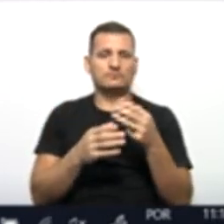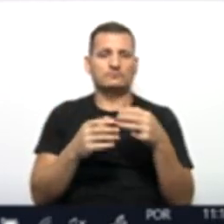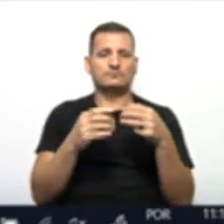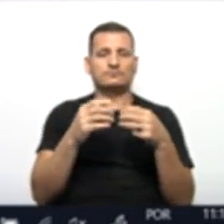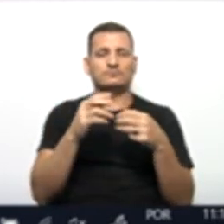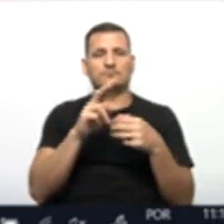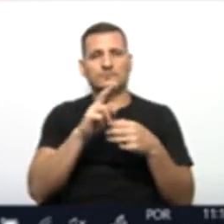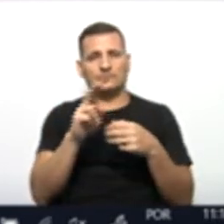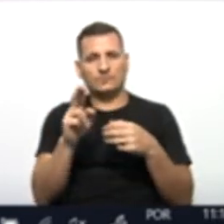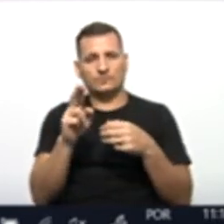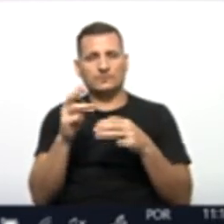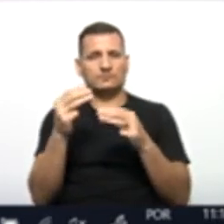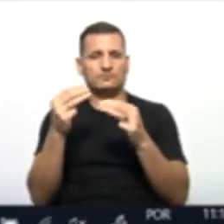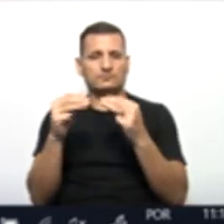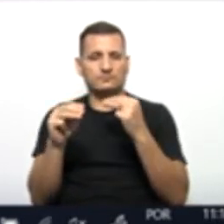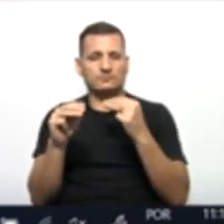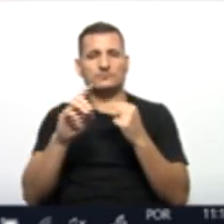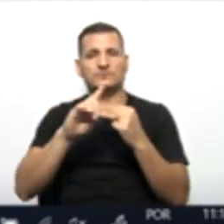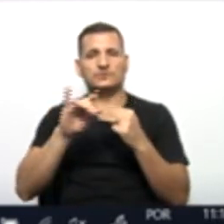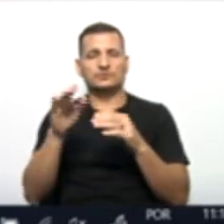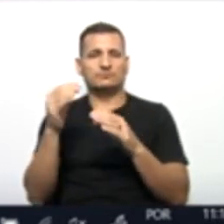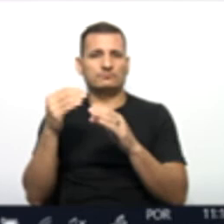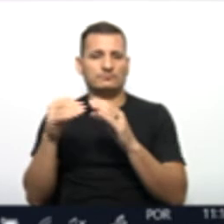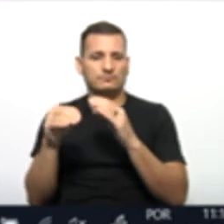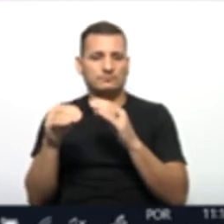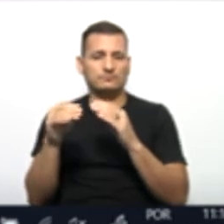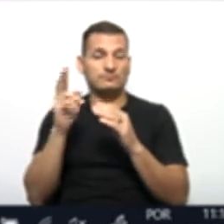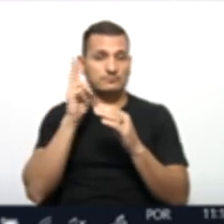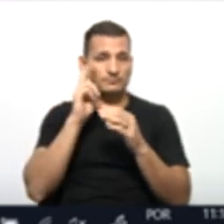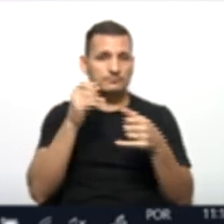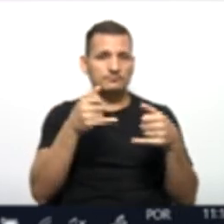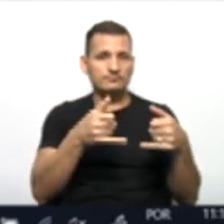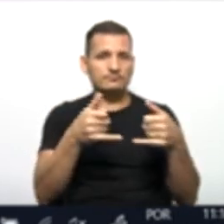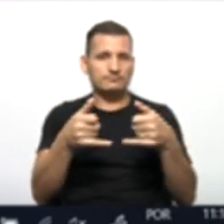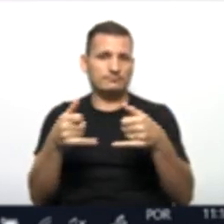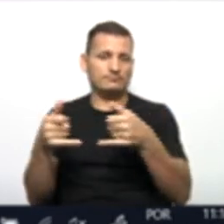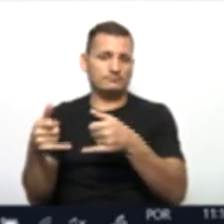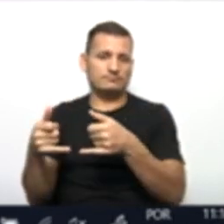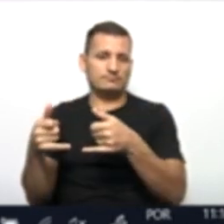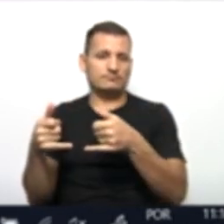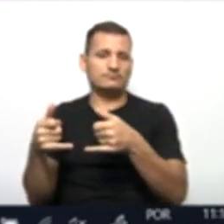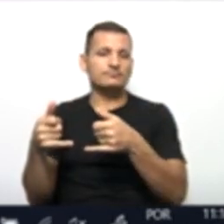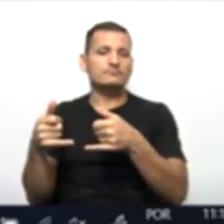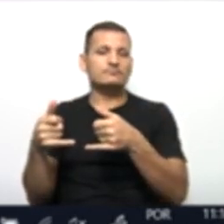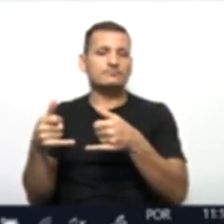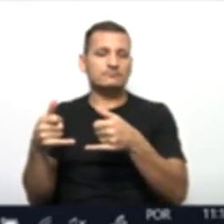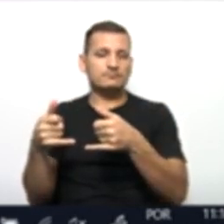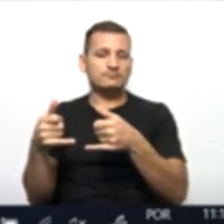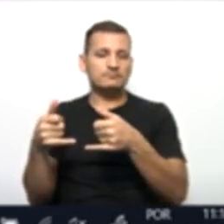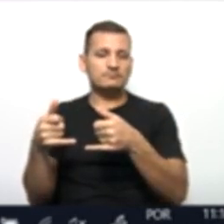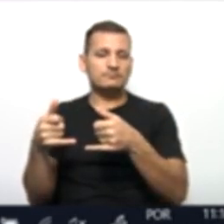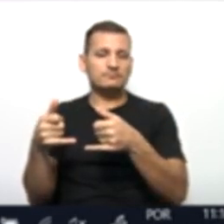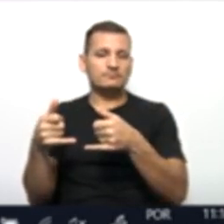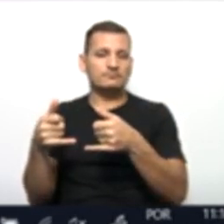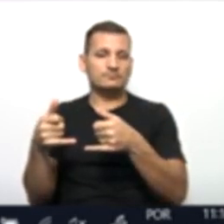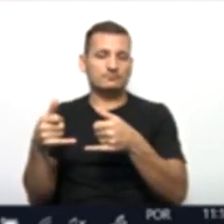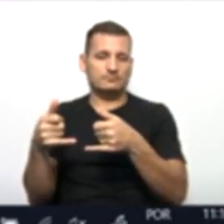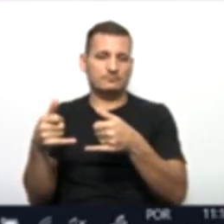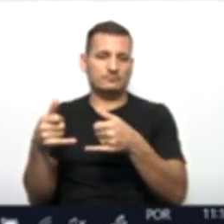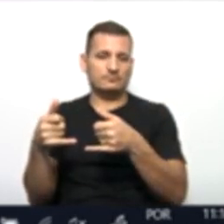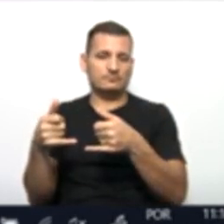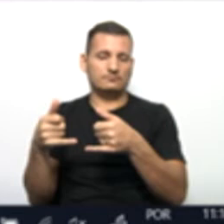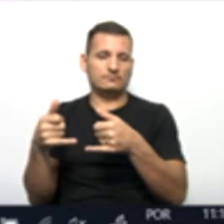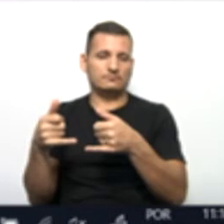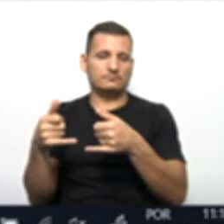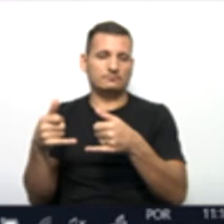mensagem e data de envio lembra dos contingentes os valores vão entrar conforme a ordem que está colocado aqui